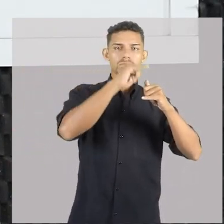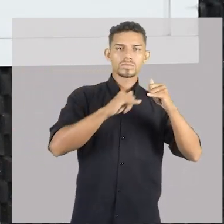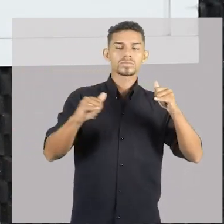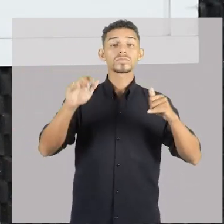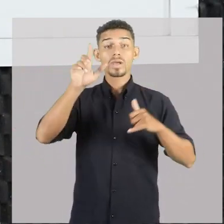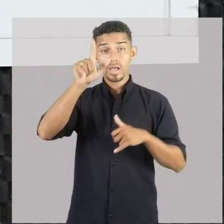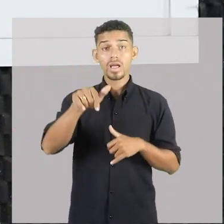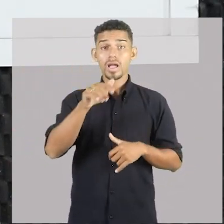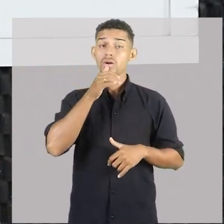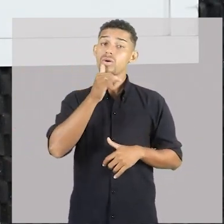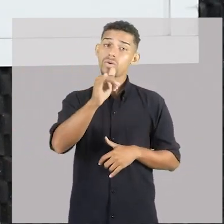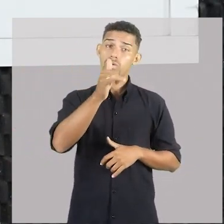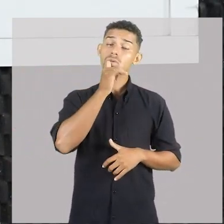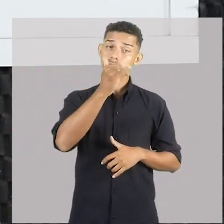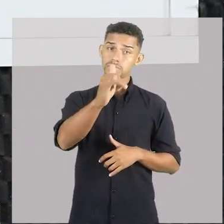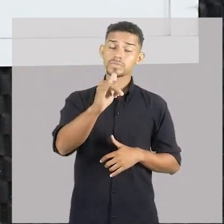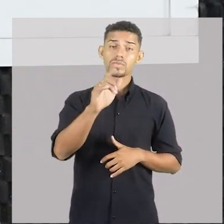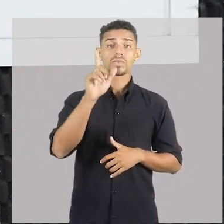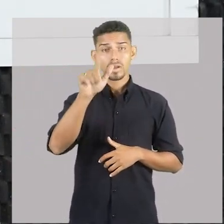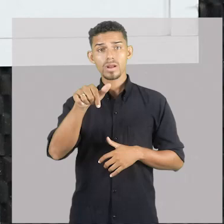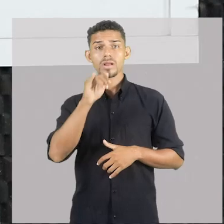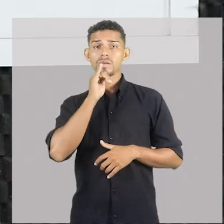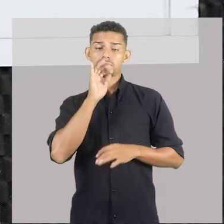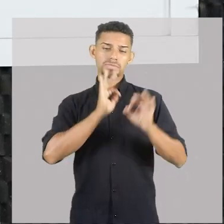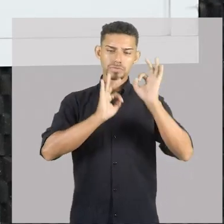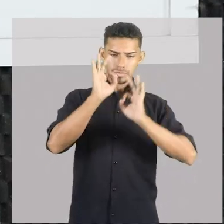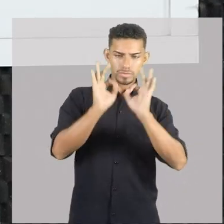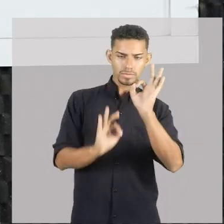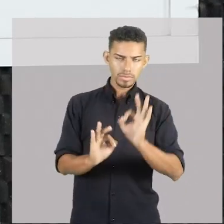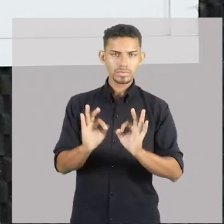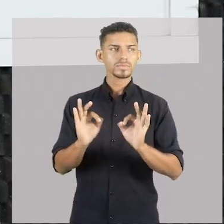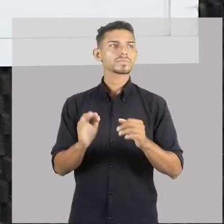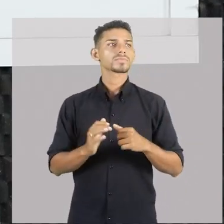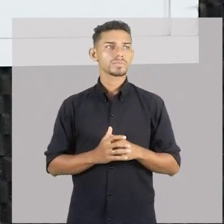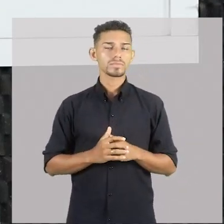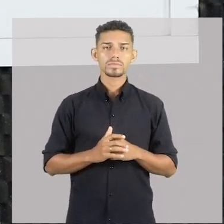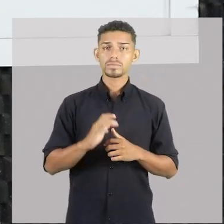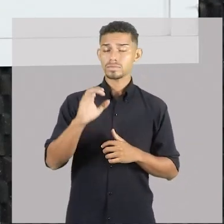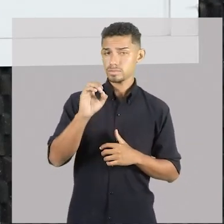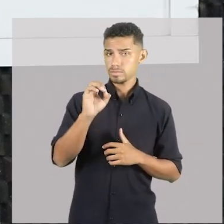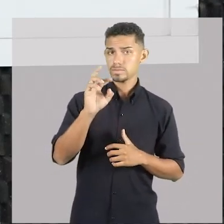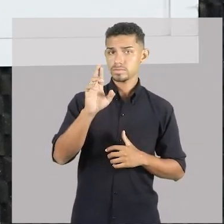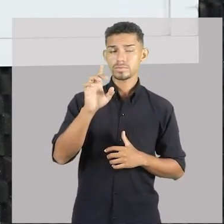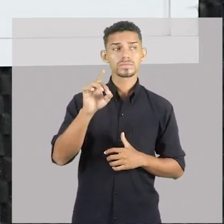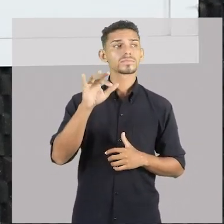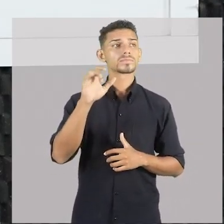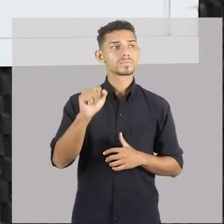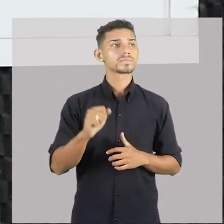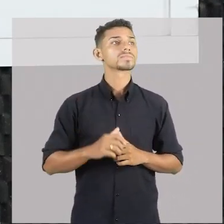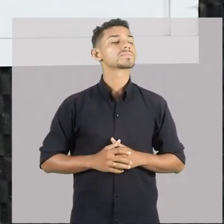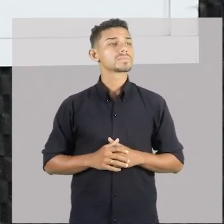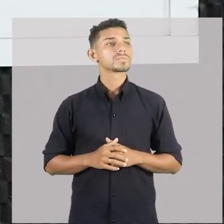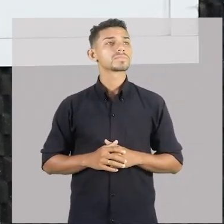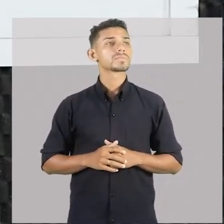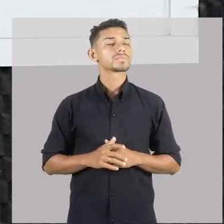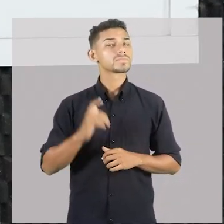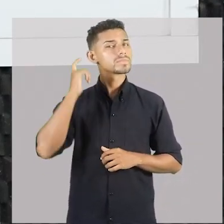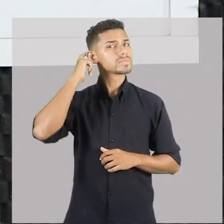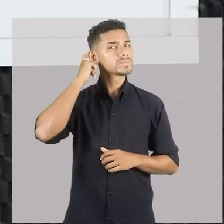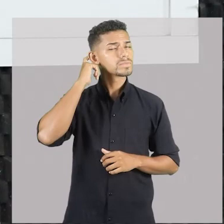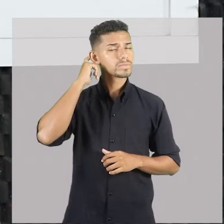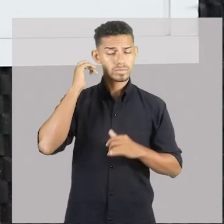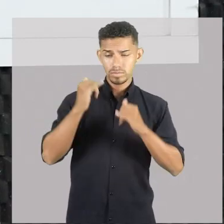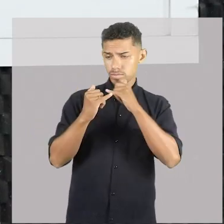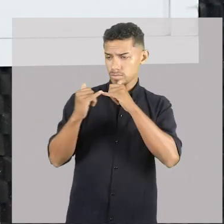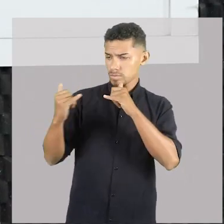é corrente elétrica, gente. É o movimento ordenado de elétrons. Esse sentido